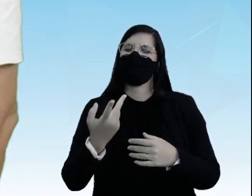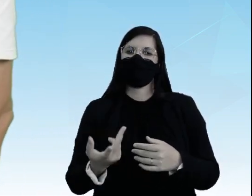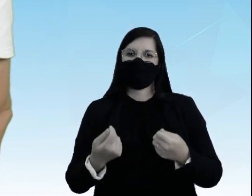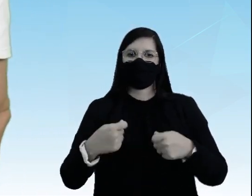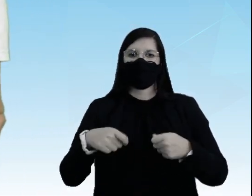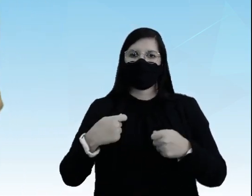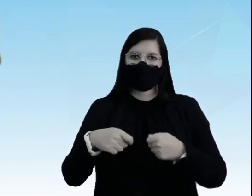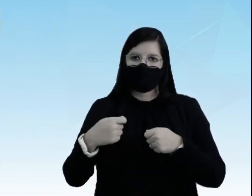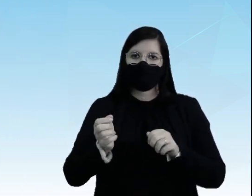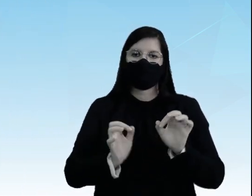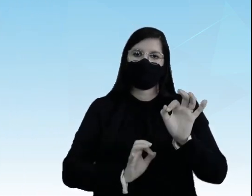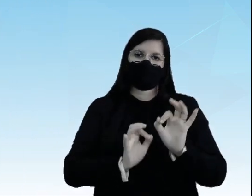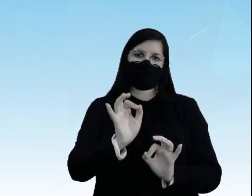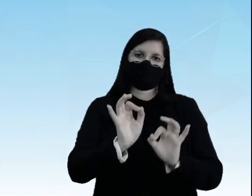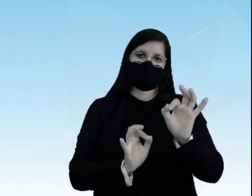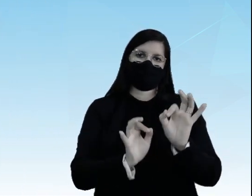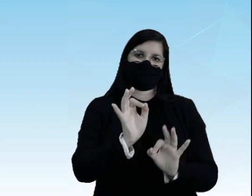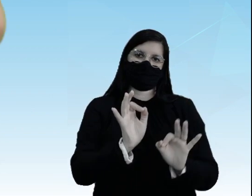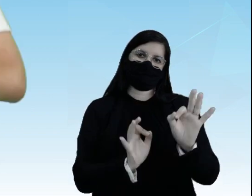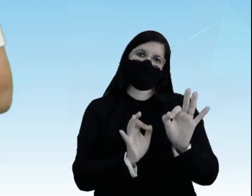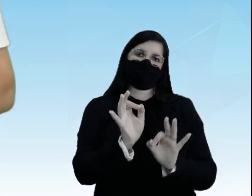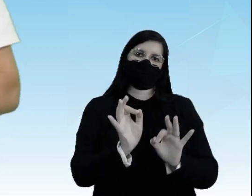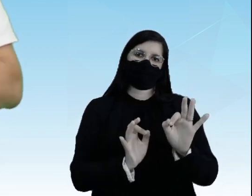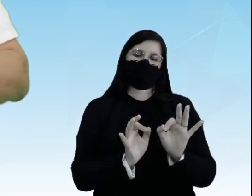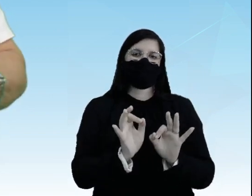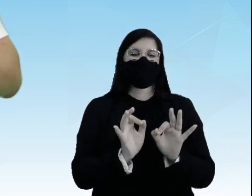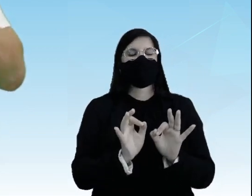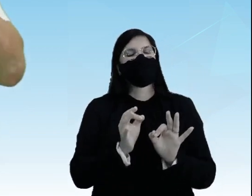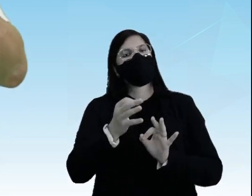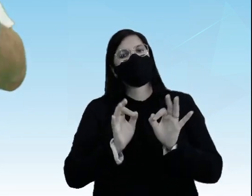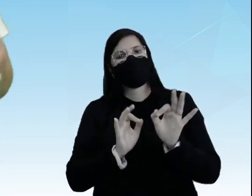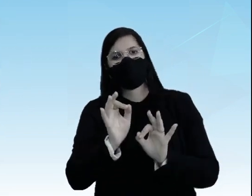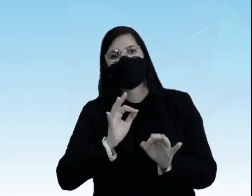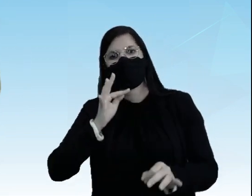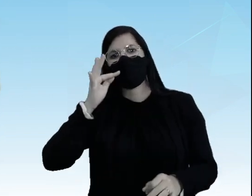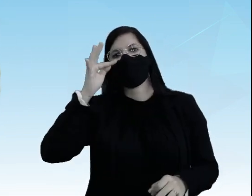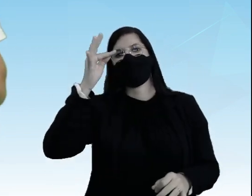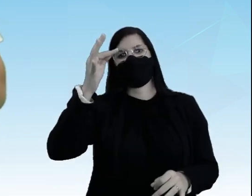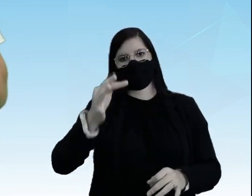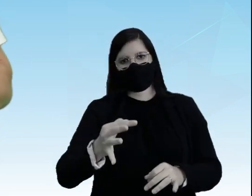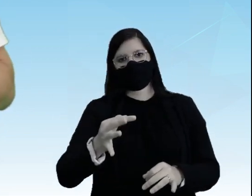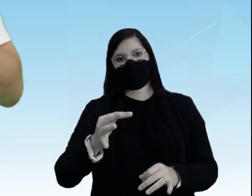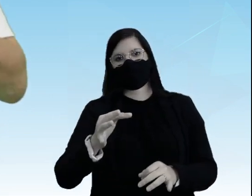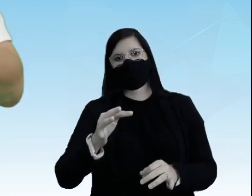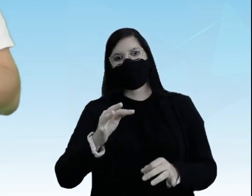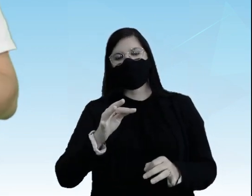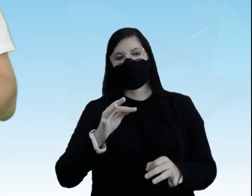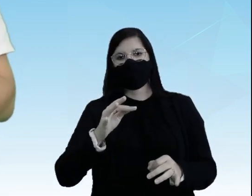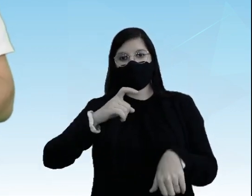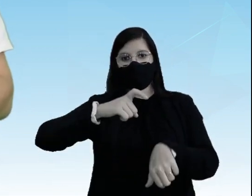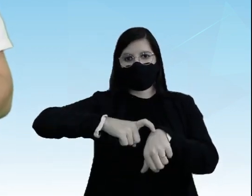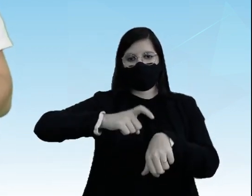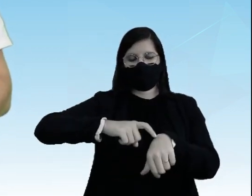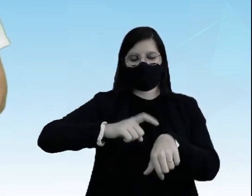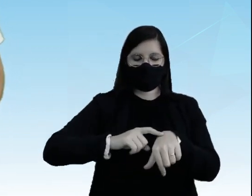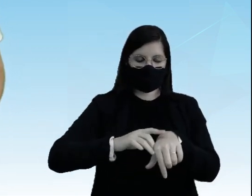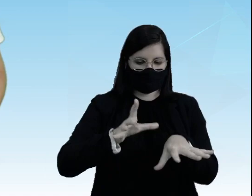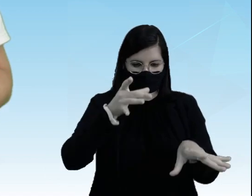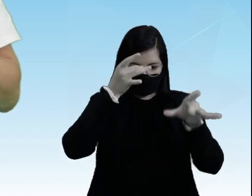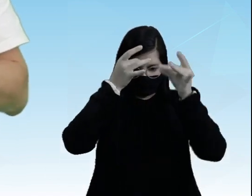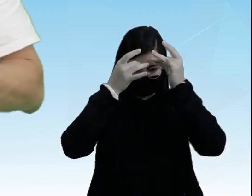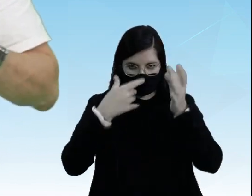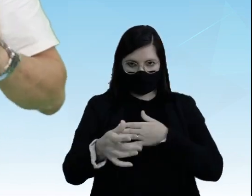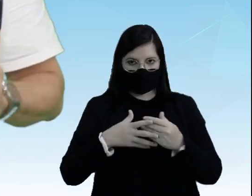A apresentação com planejamento. Planejar futuramente. E não é planejar na hora, certo?